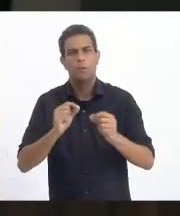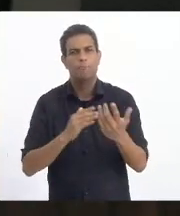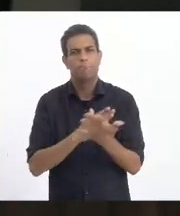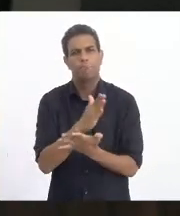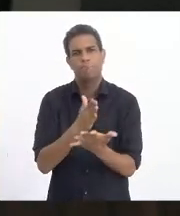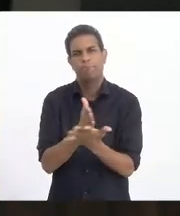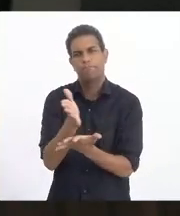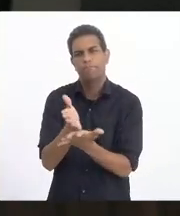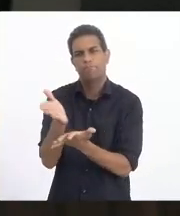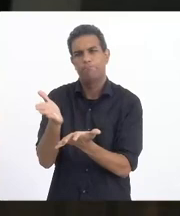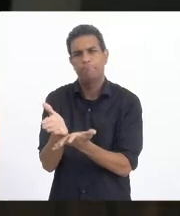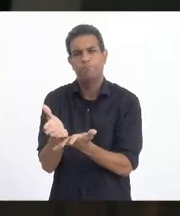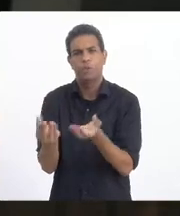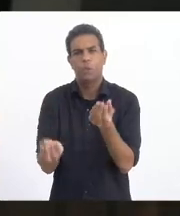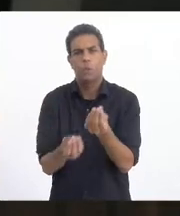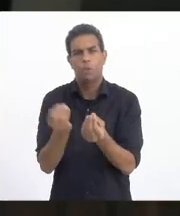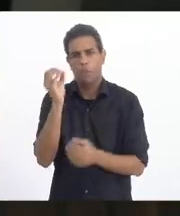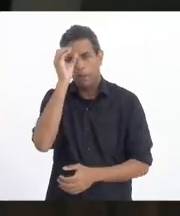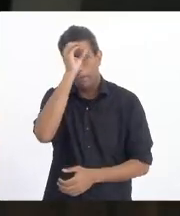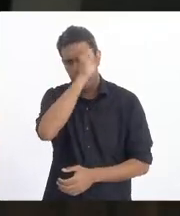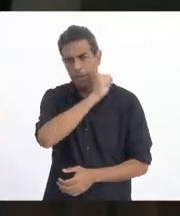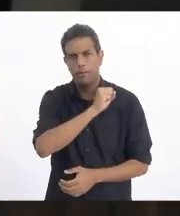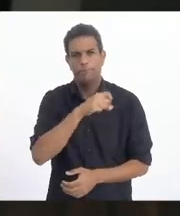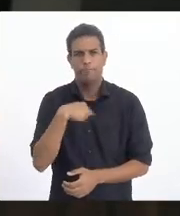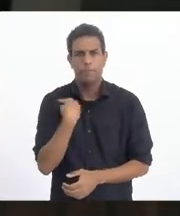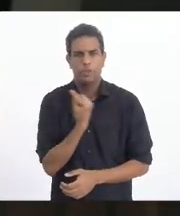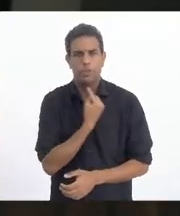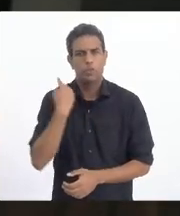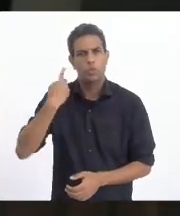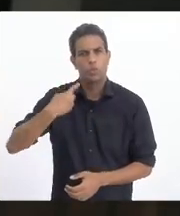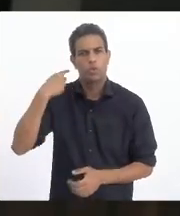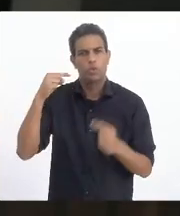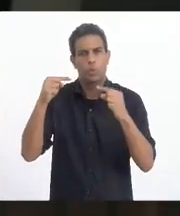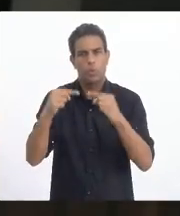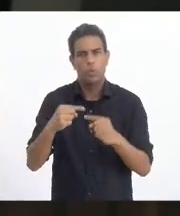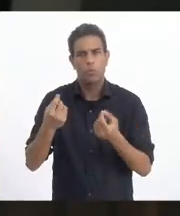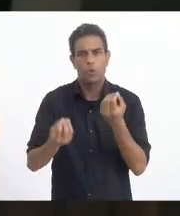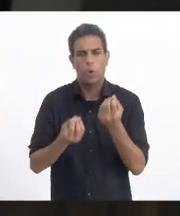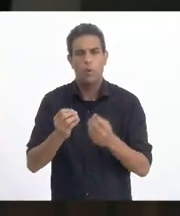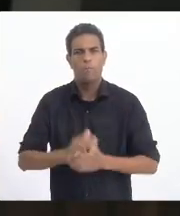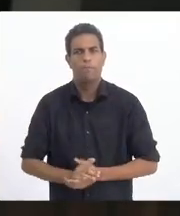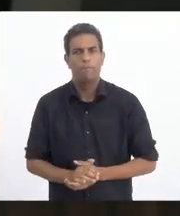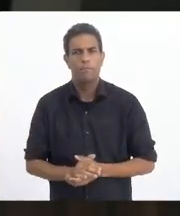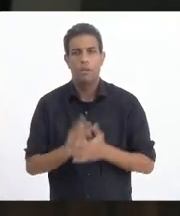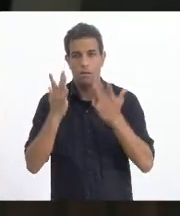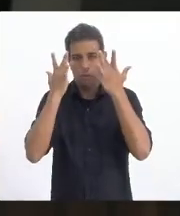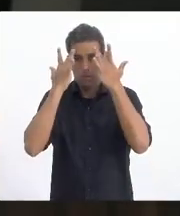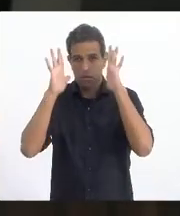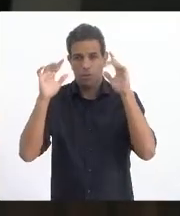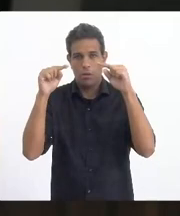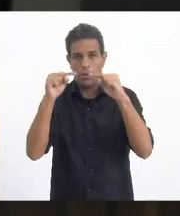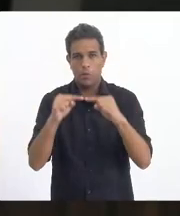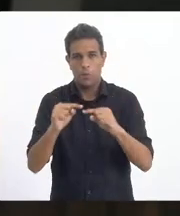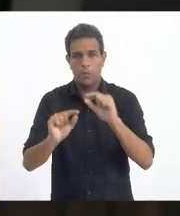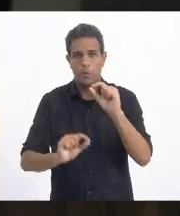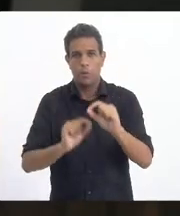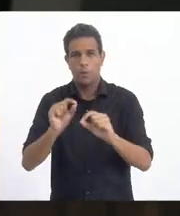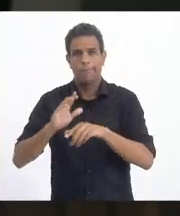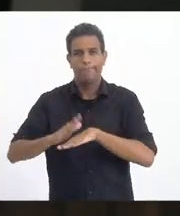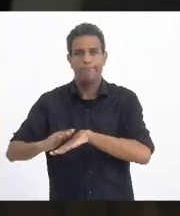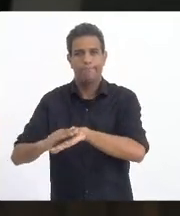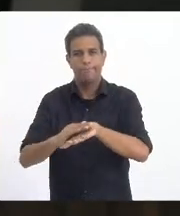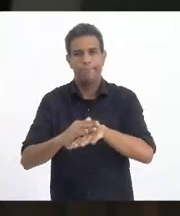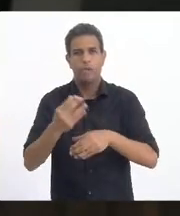como não apenas sou um aprendiz do direito, posso estar errado, e posso não entender da matéria e